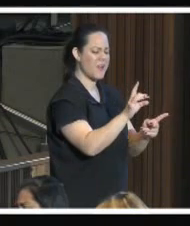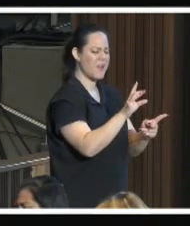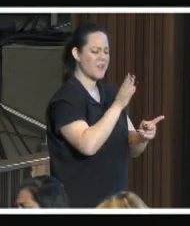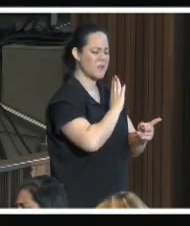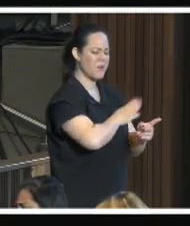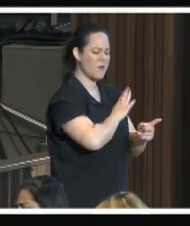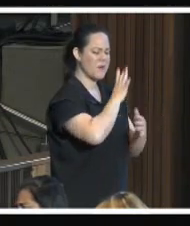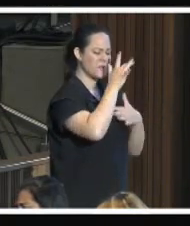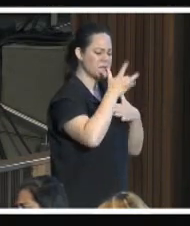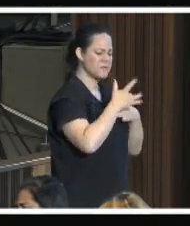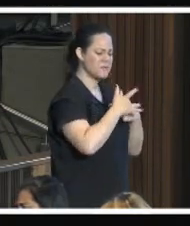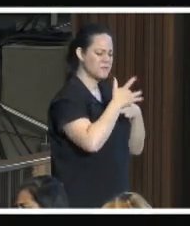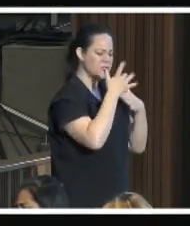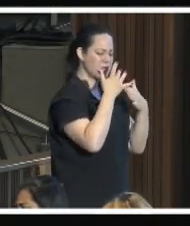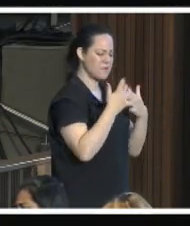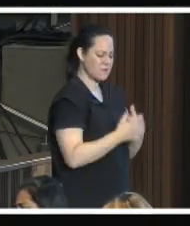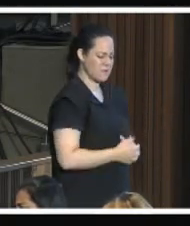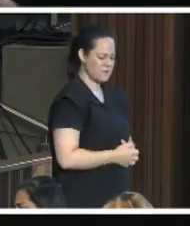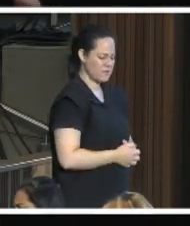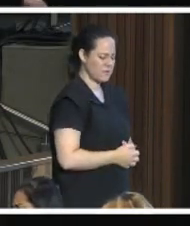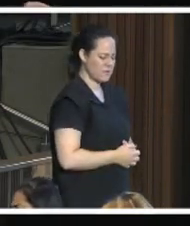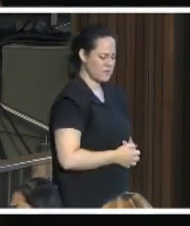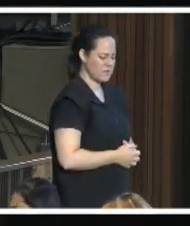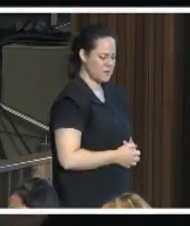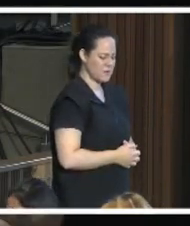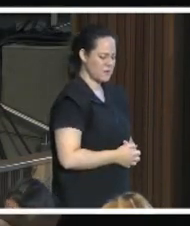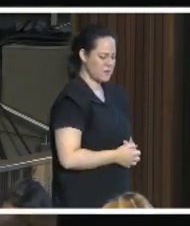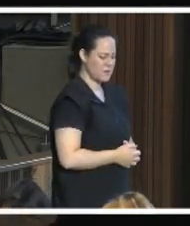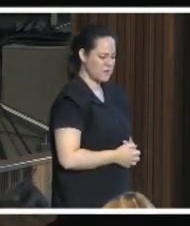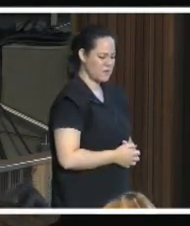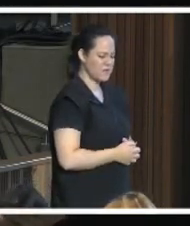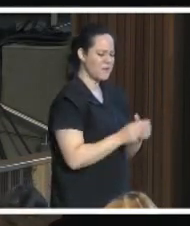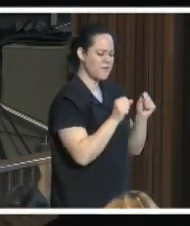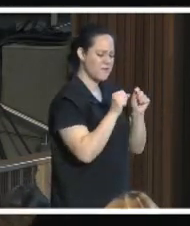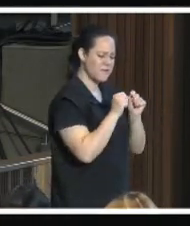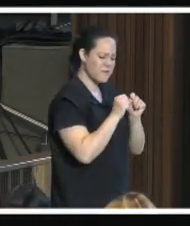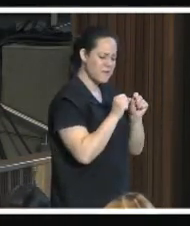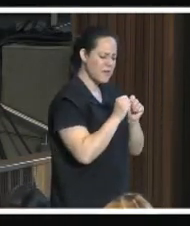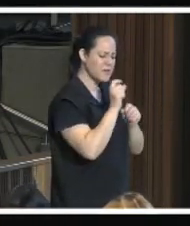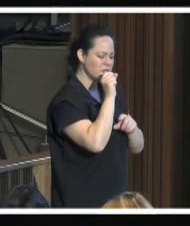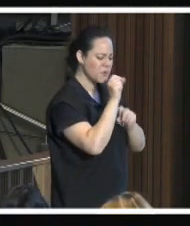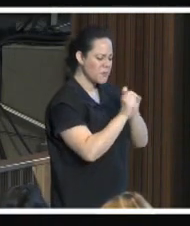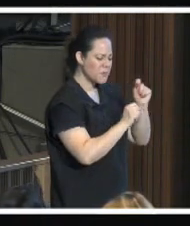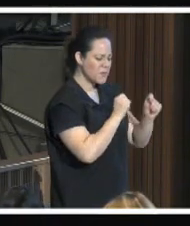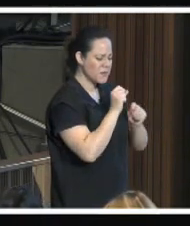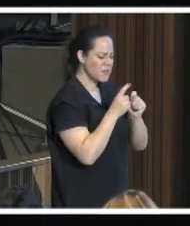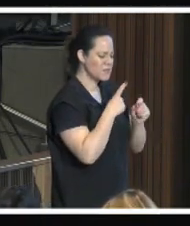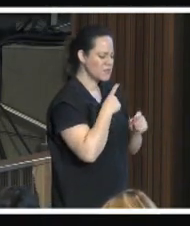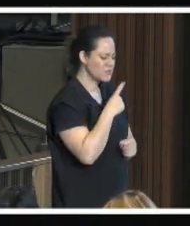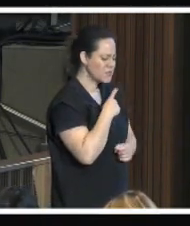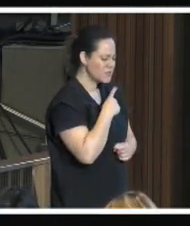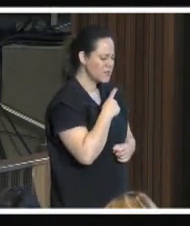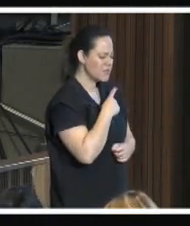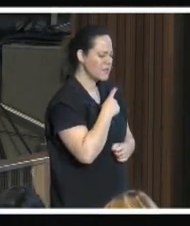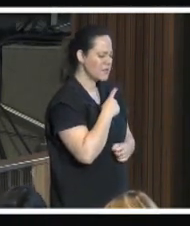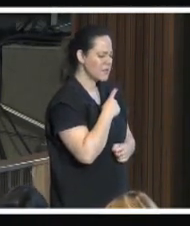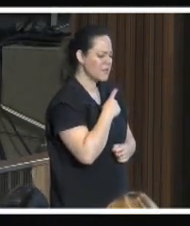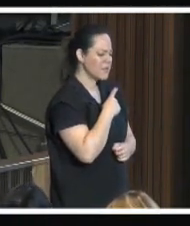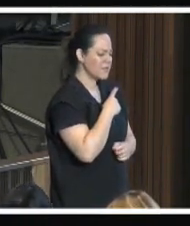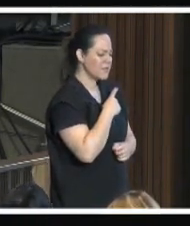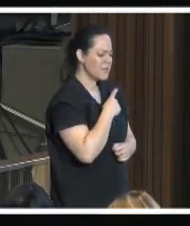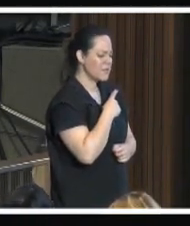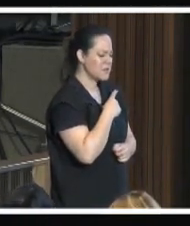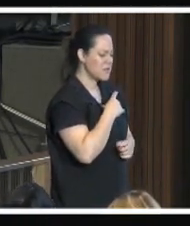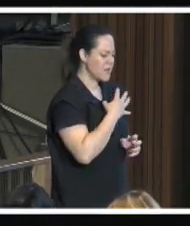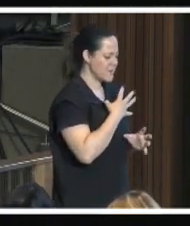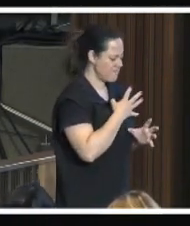coração deles, toma deles aquilo que eles vinham trazendo, Senhor,